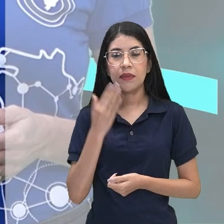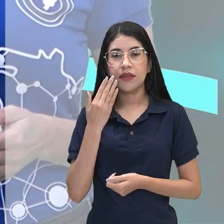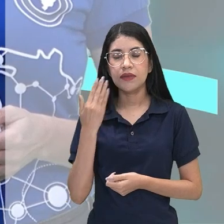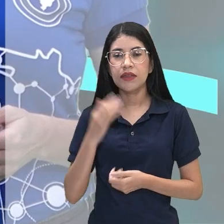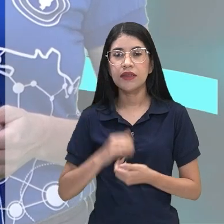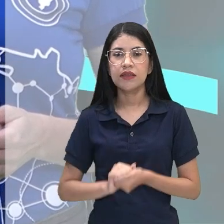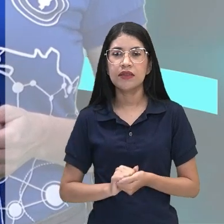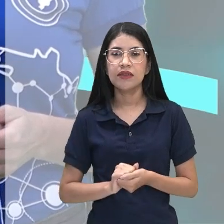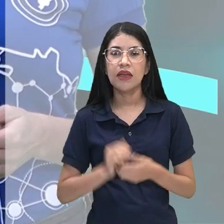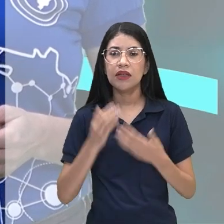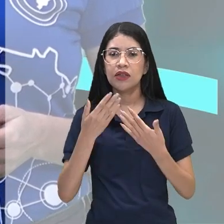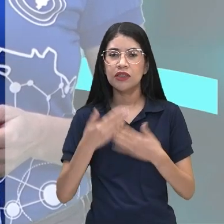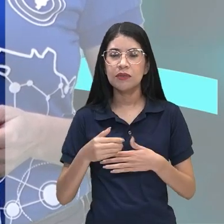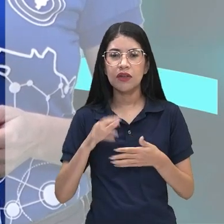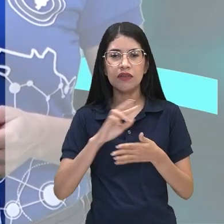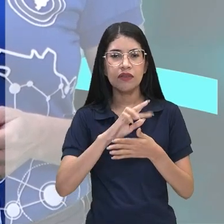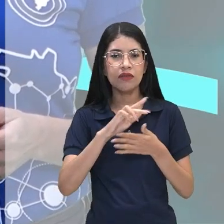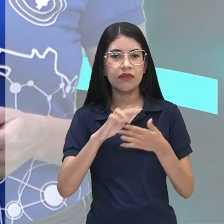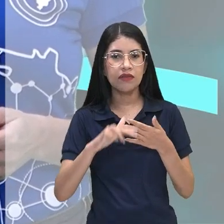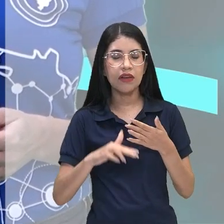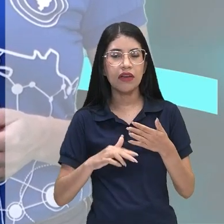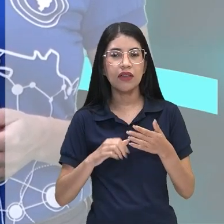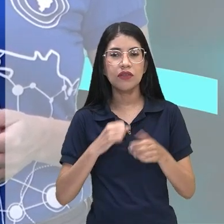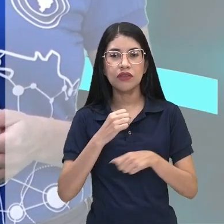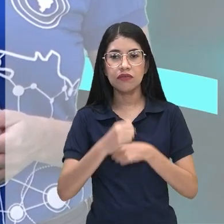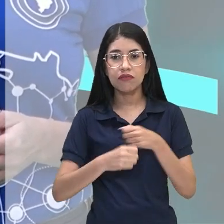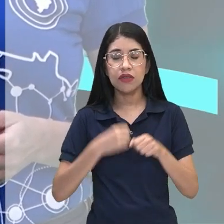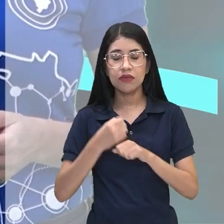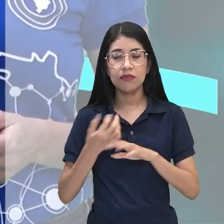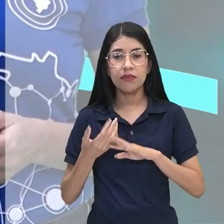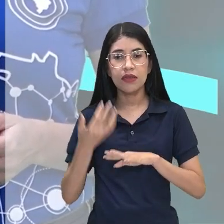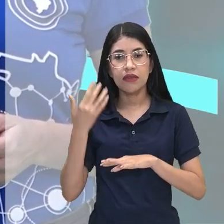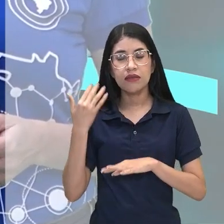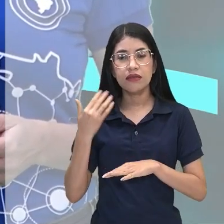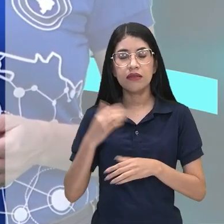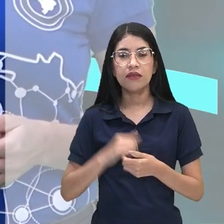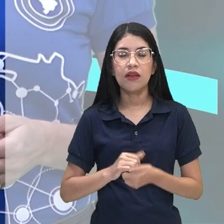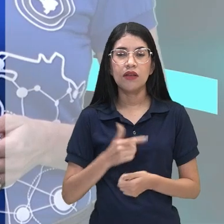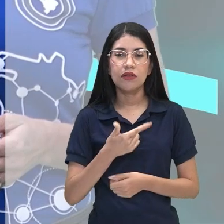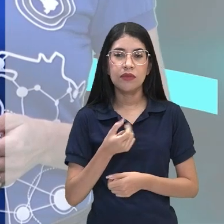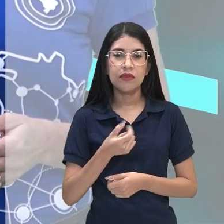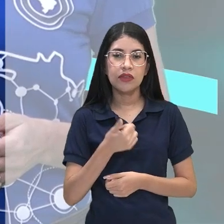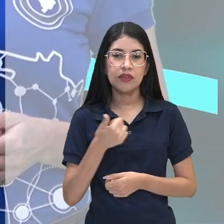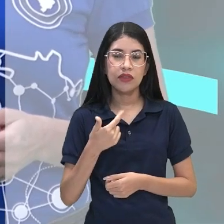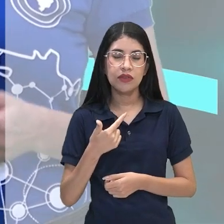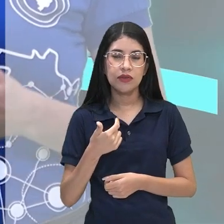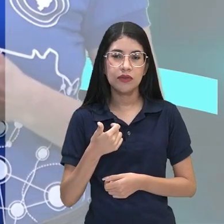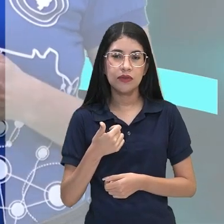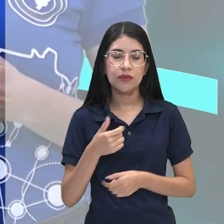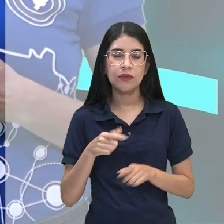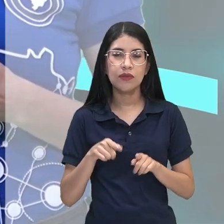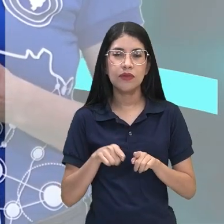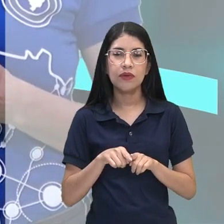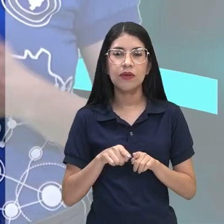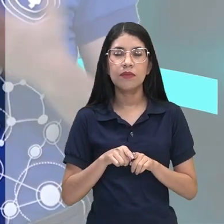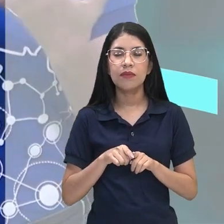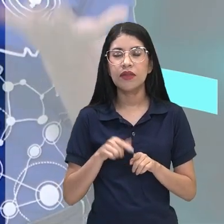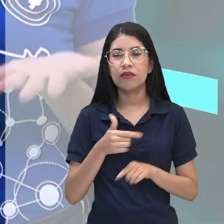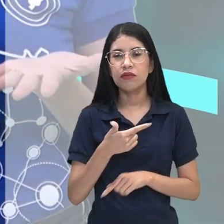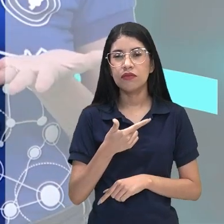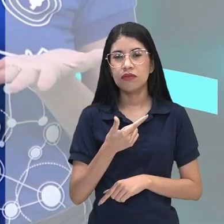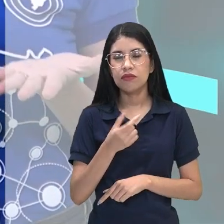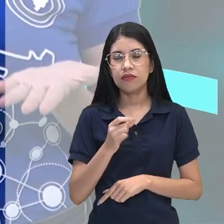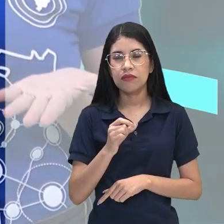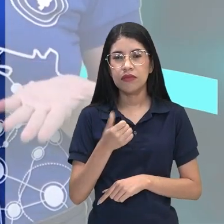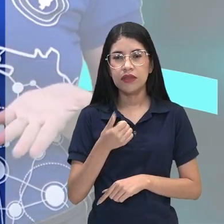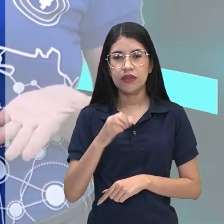edições do Enem, não é? As edições anteriores, ó. Nós temos aqui 2021, 2019, 2020, 2022.